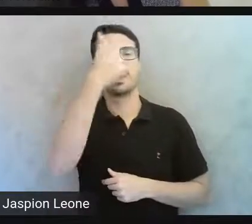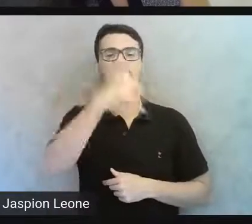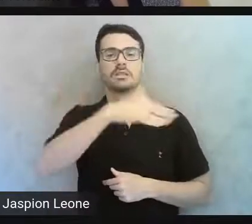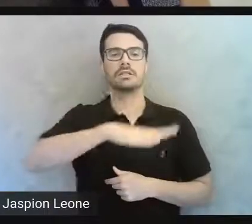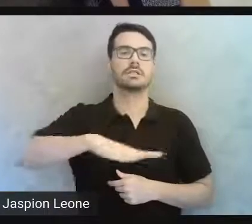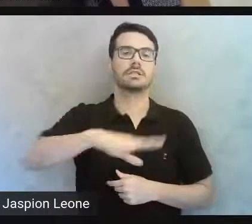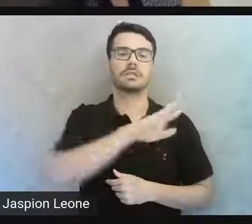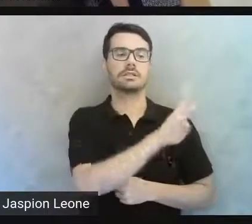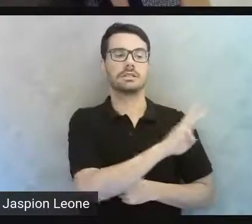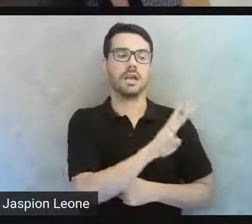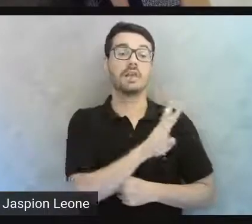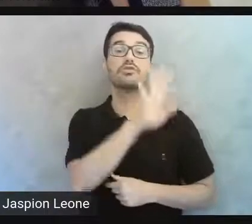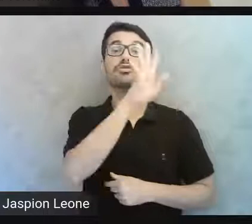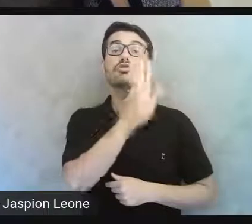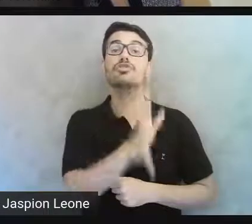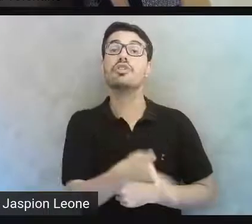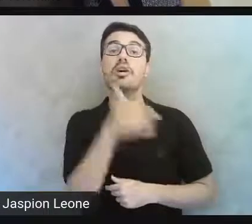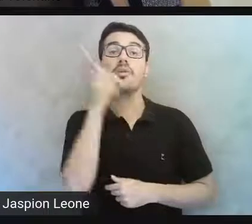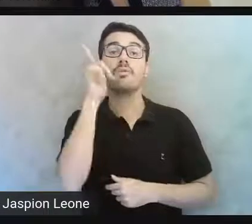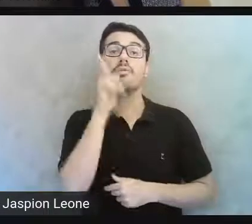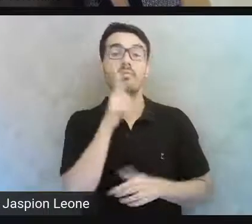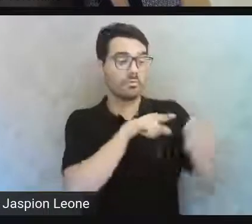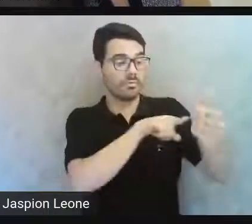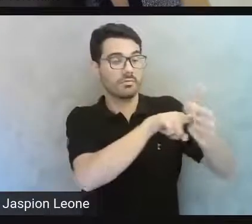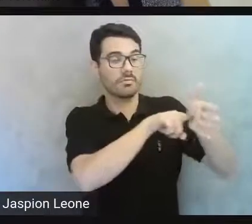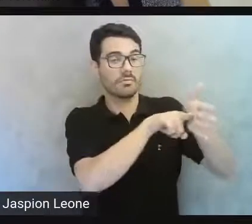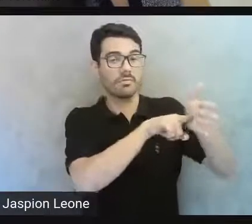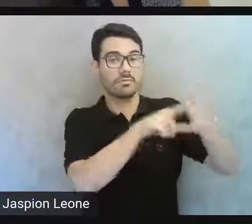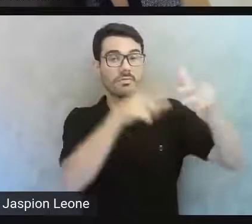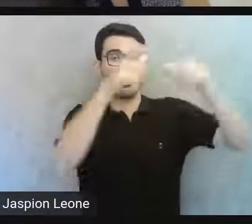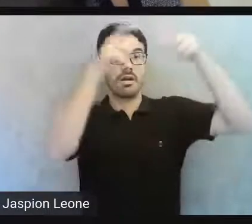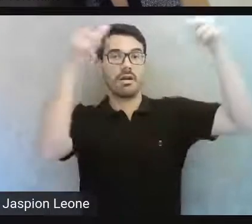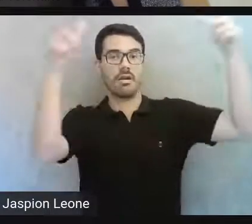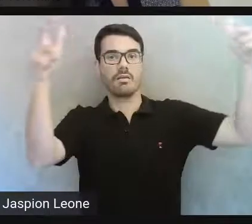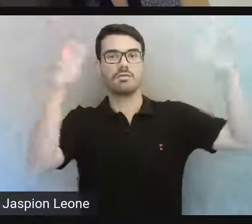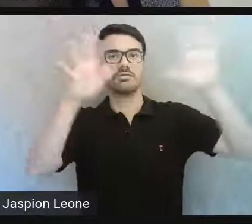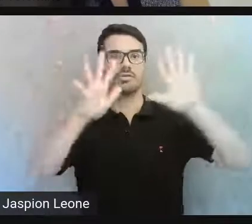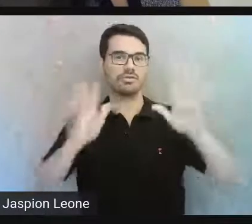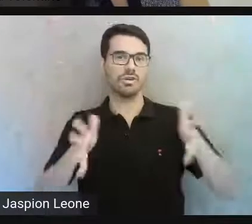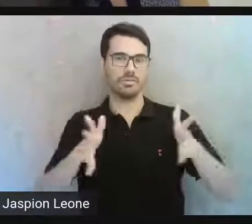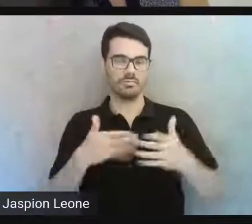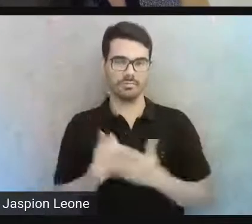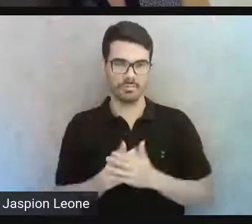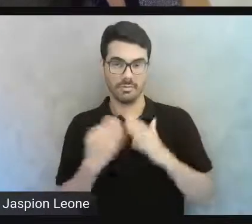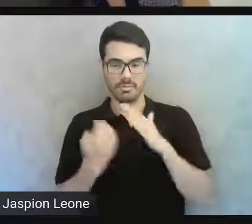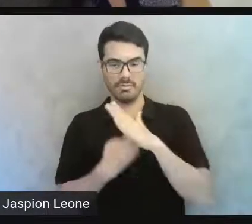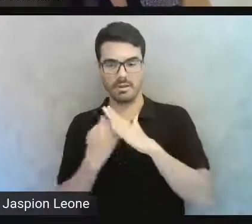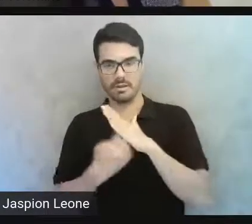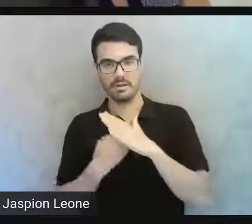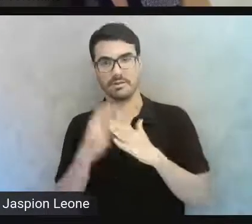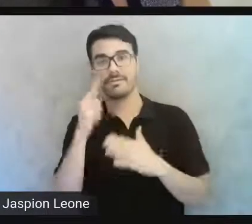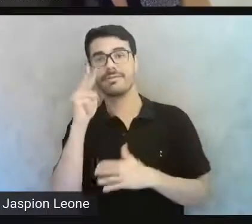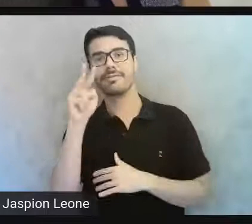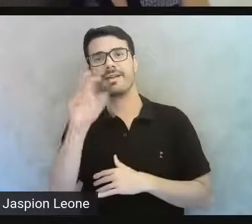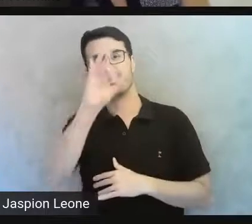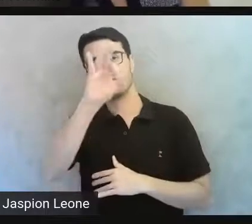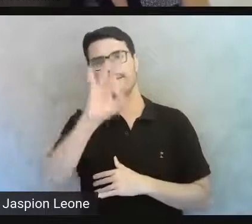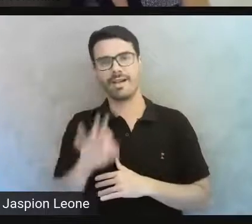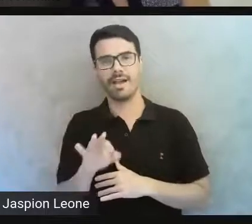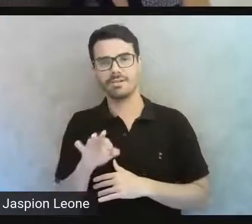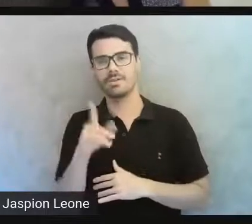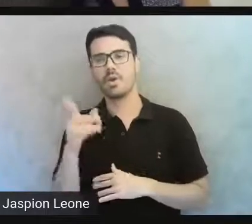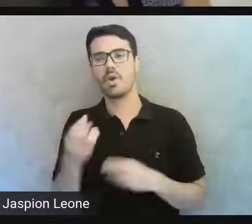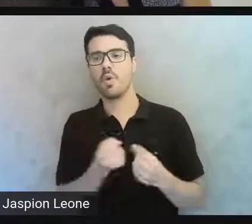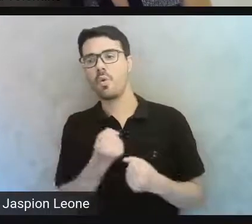Isso aí já é um filtro inicial, né? Que você está pegando os maiores. Depois eu olharia as taxas que elas cobram, né, para fazer investimento, se